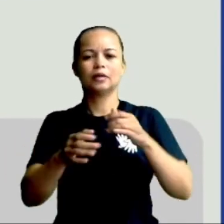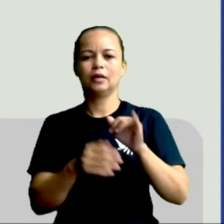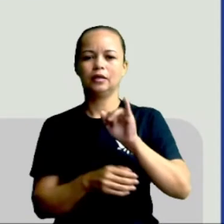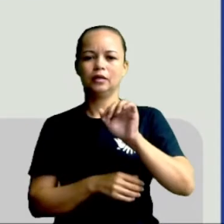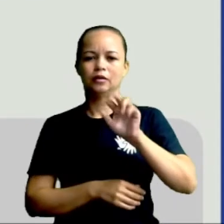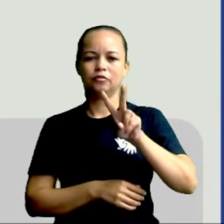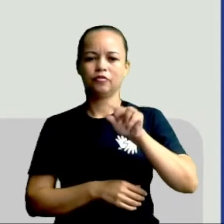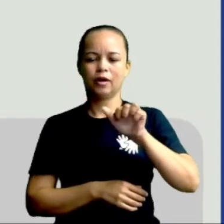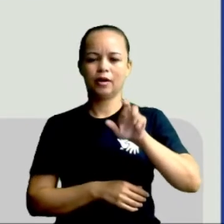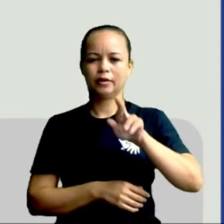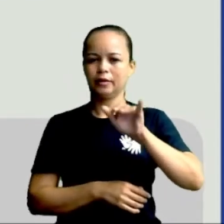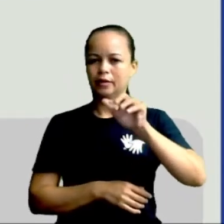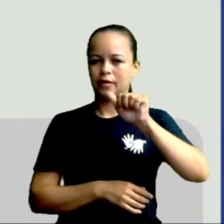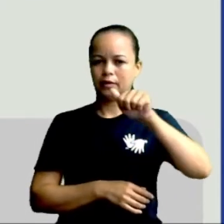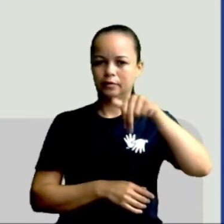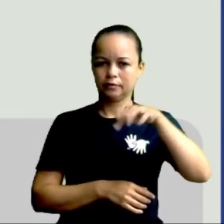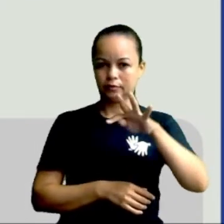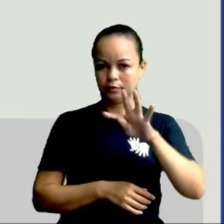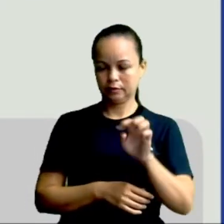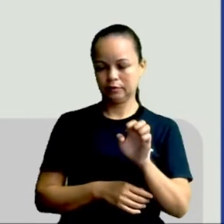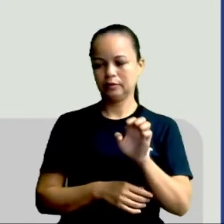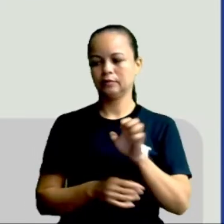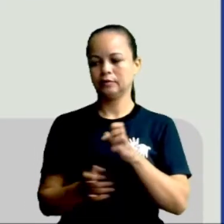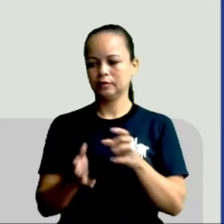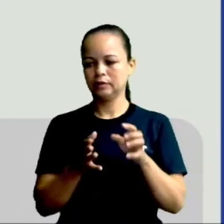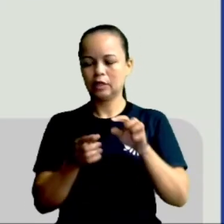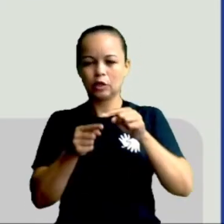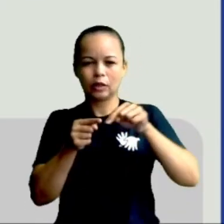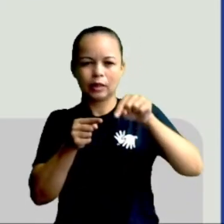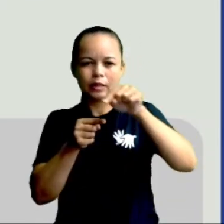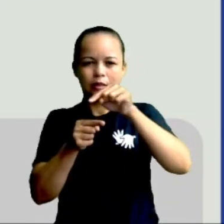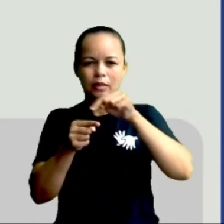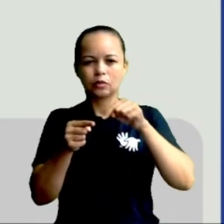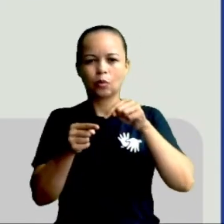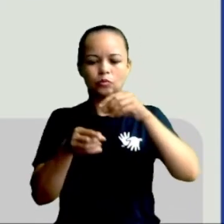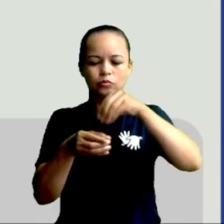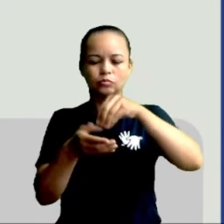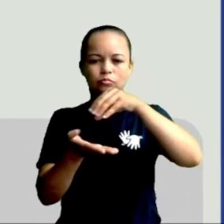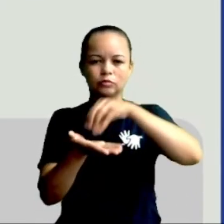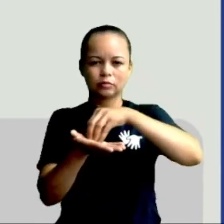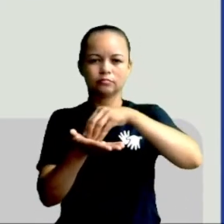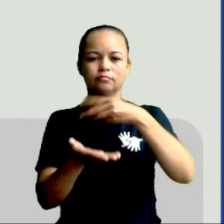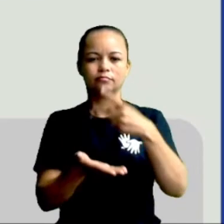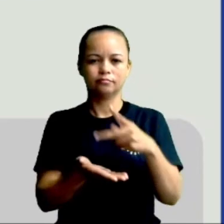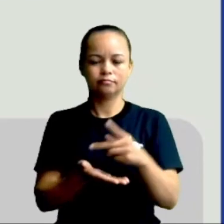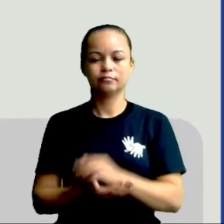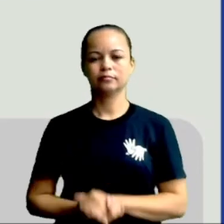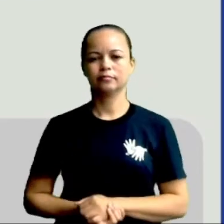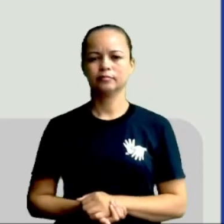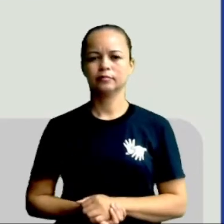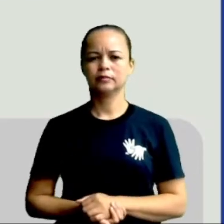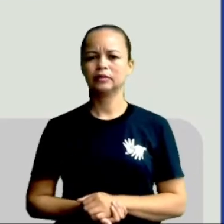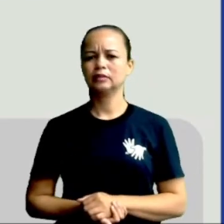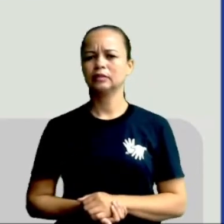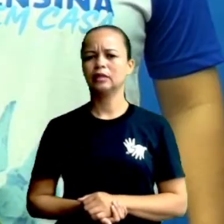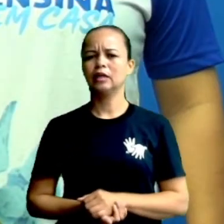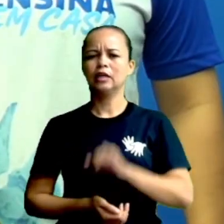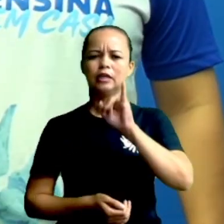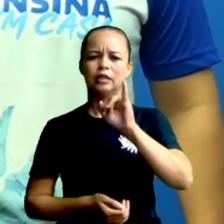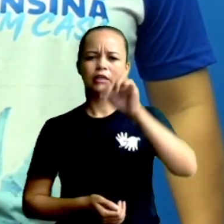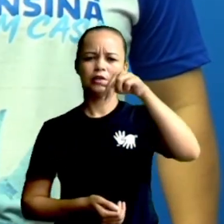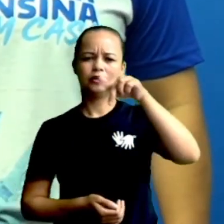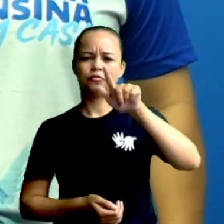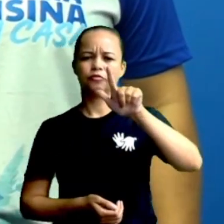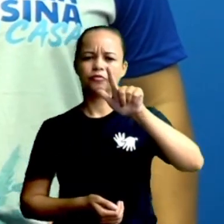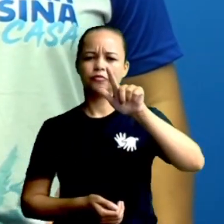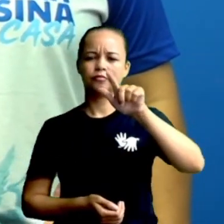invariante por rotação, tá certo? Em torno de seu centro. O que ele quer dizer invariante?